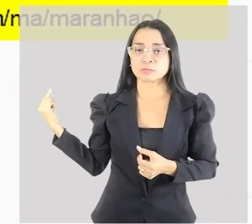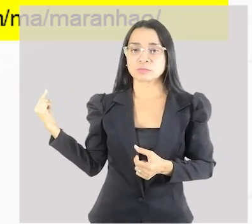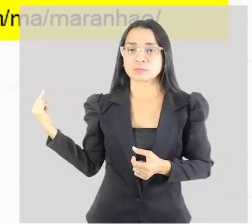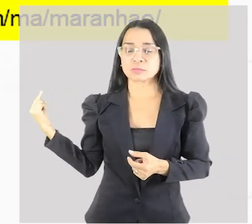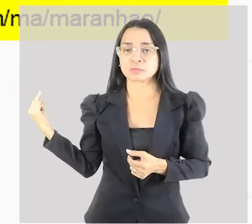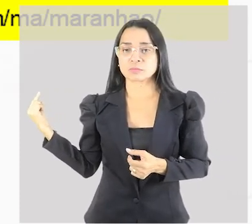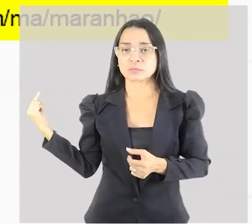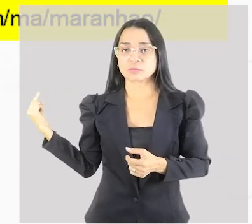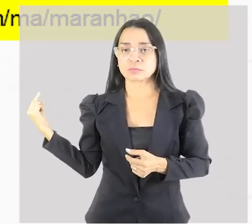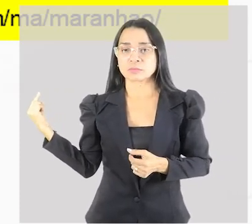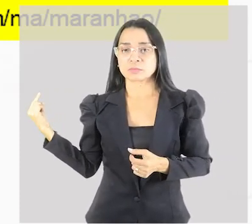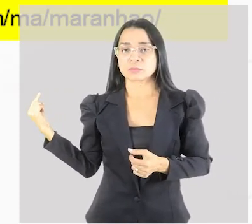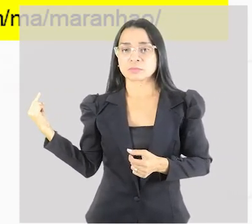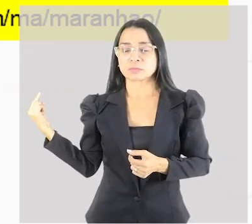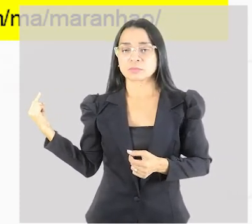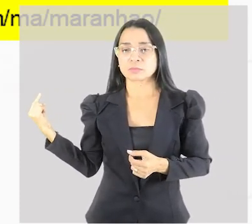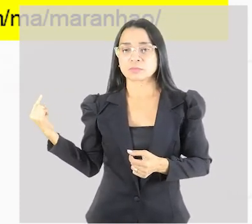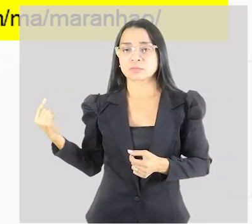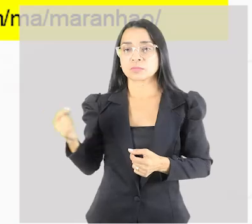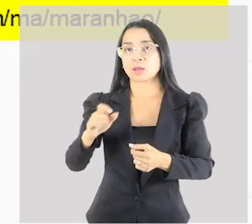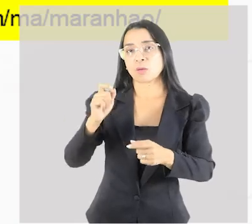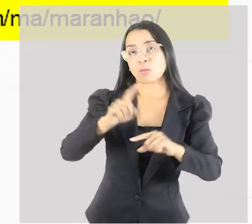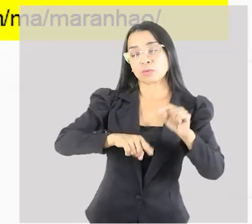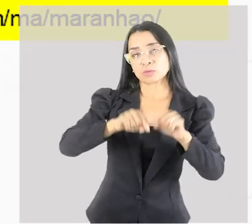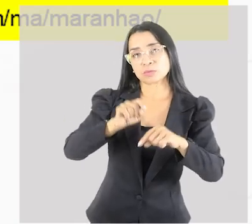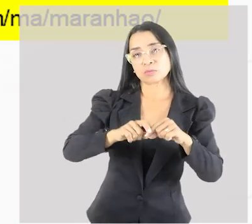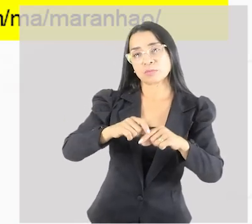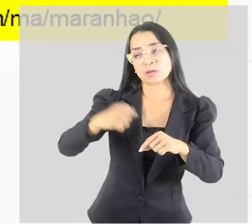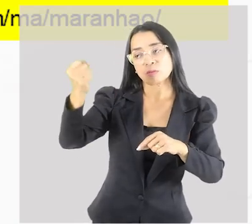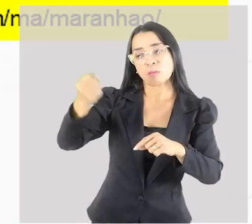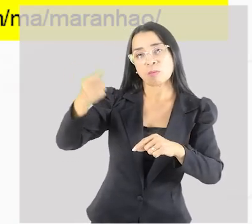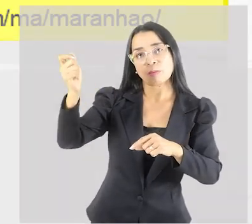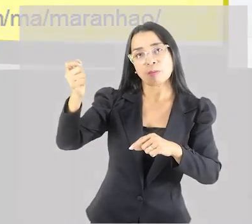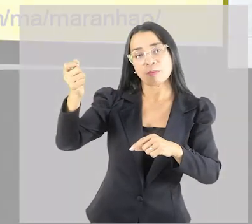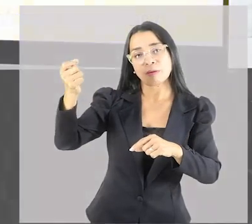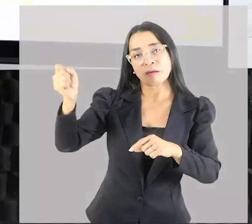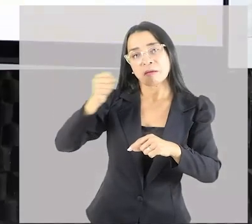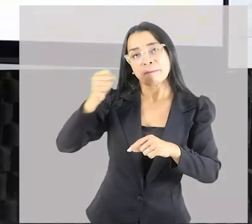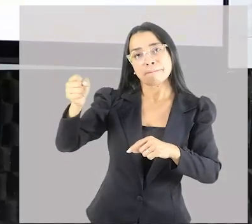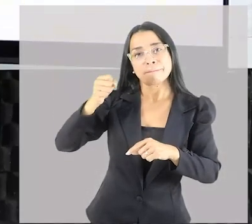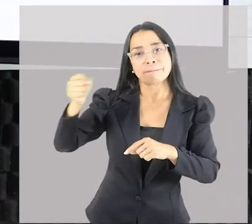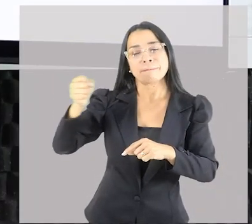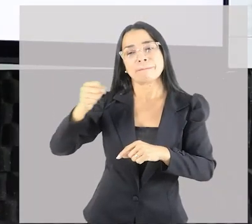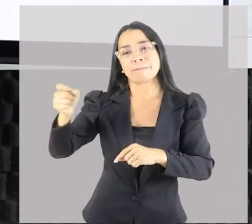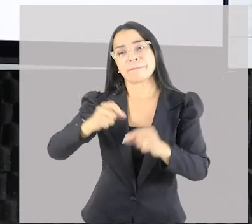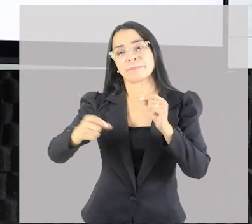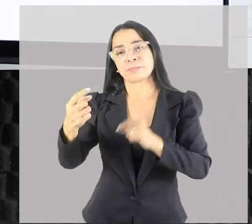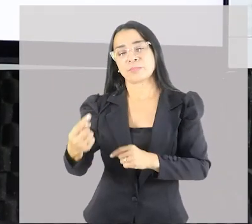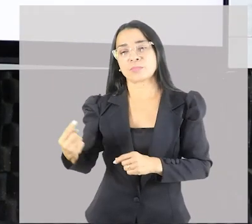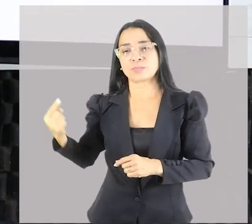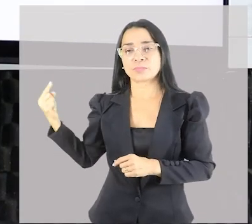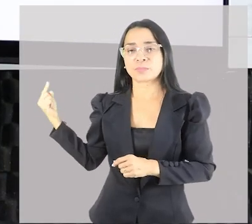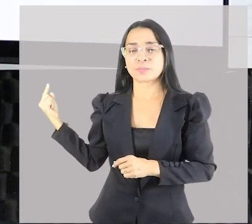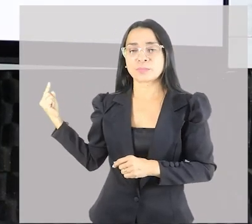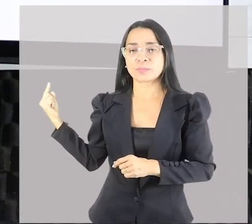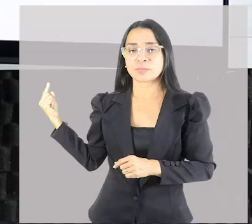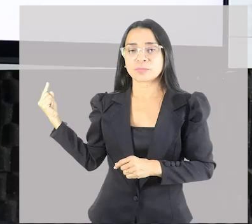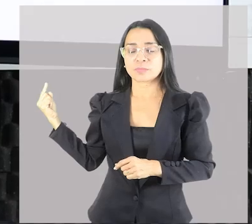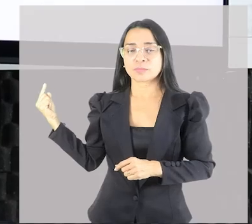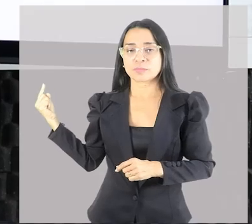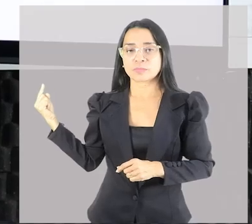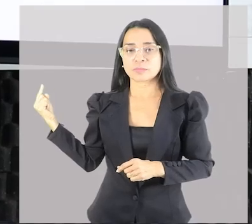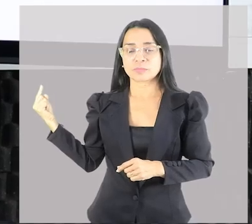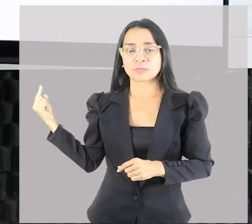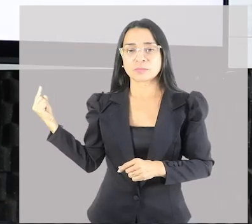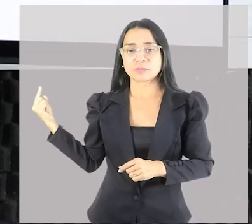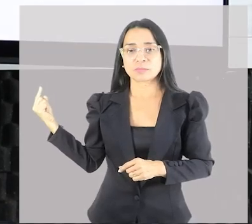que costumam carregar um maracá, né, que é um instrumento específico do meu boi, com uma vara de ferrão. Todos eles apresentam-se numa grande